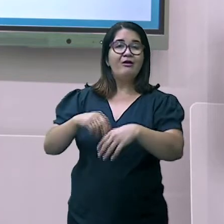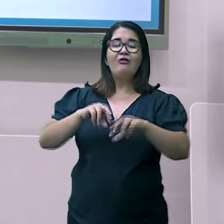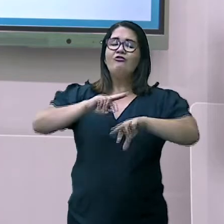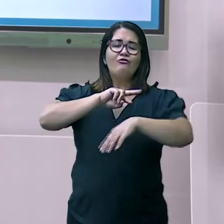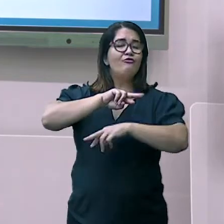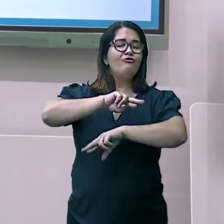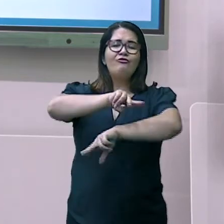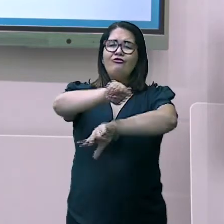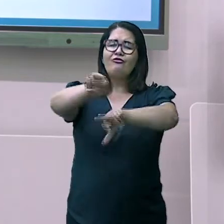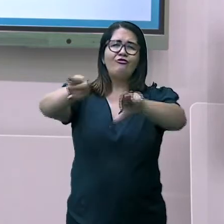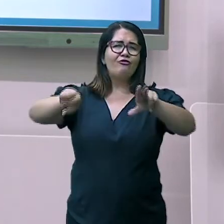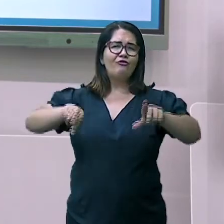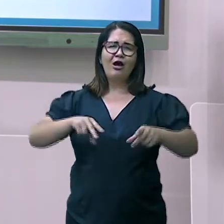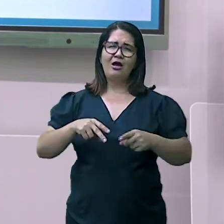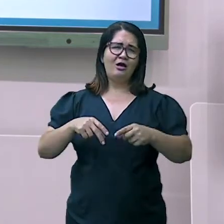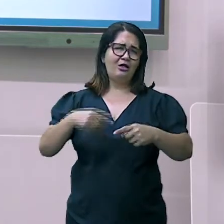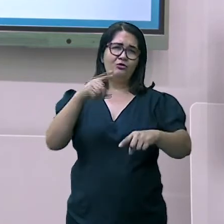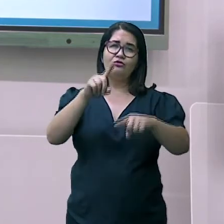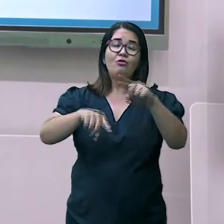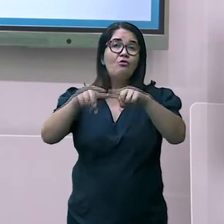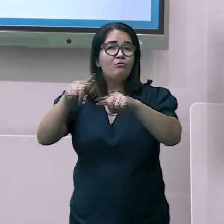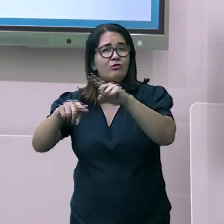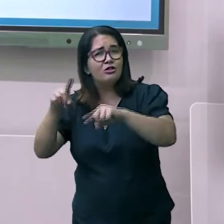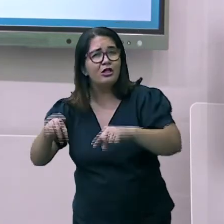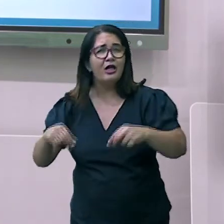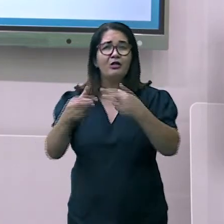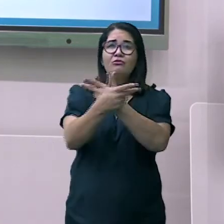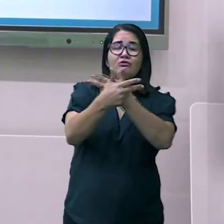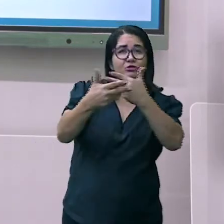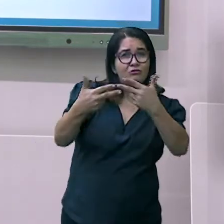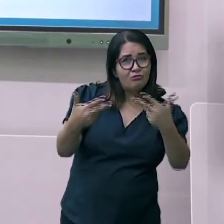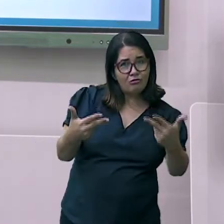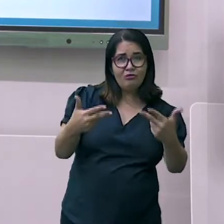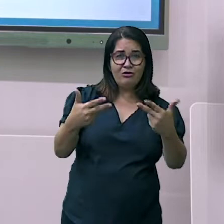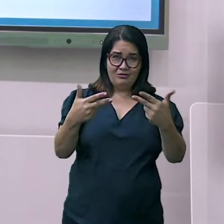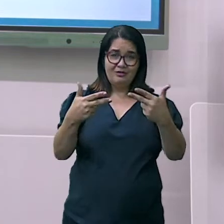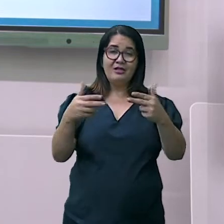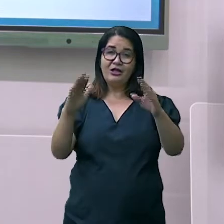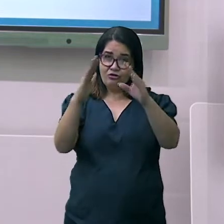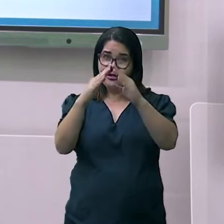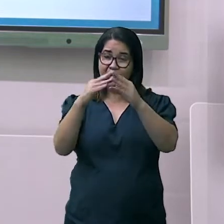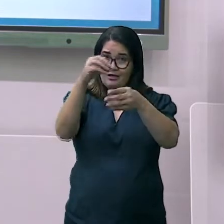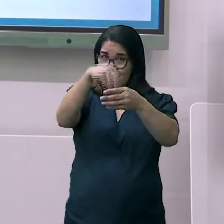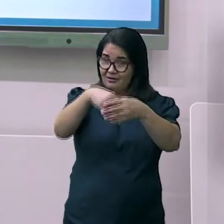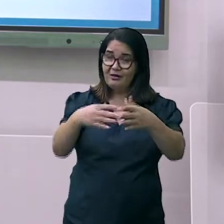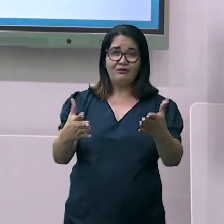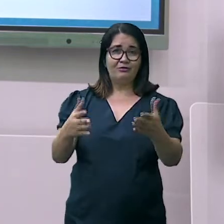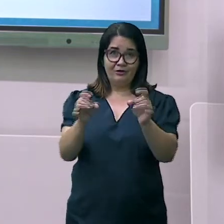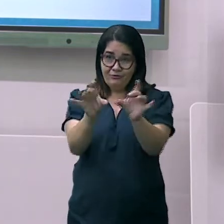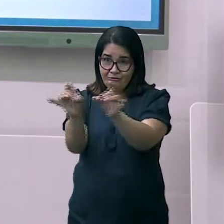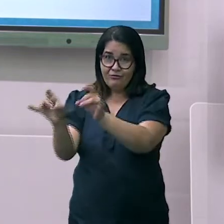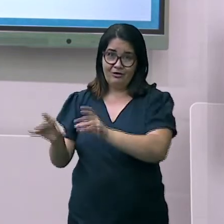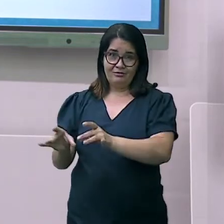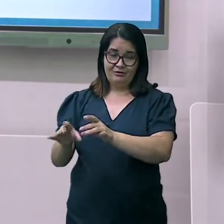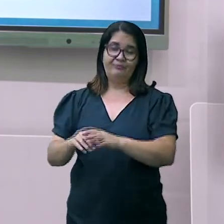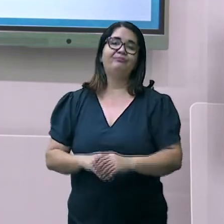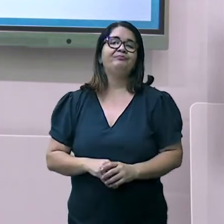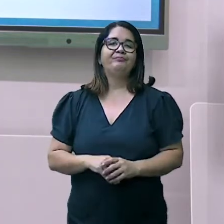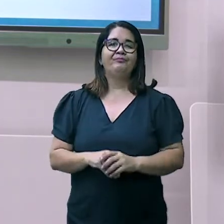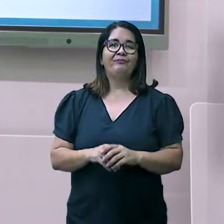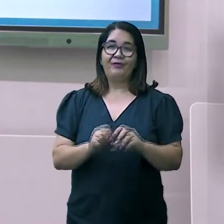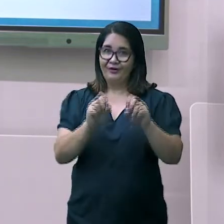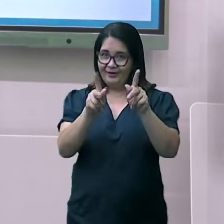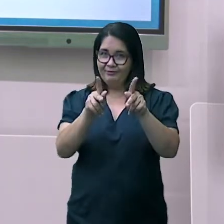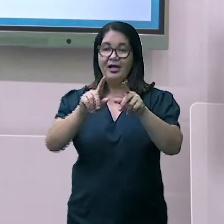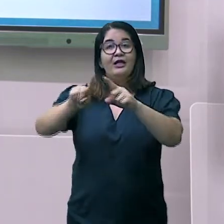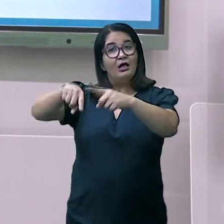viajantes, mas eles são vendedores ambulantes que fazem esse trabalho. Outra profissão que eu trouxe para